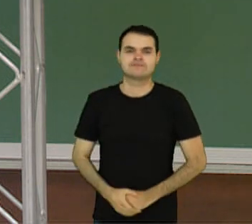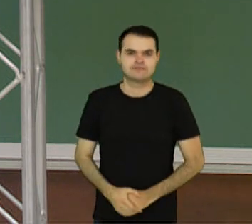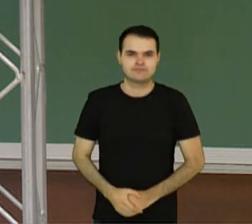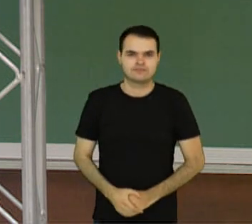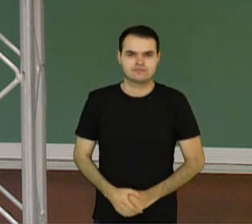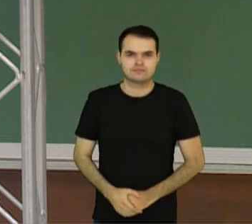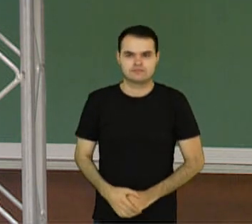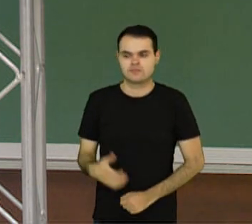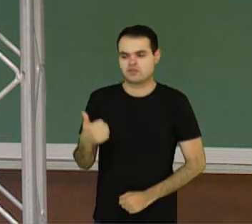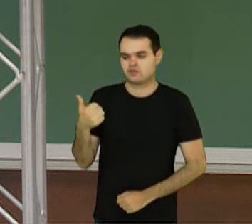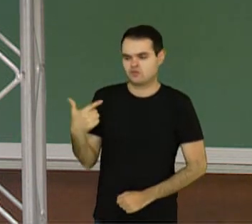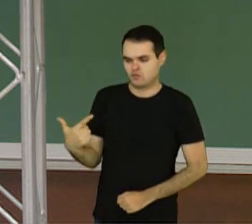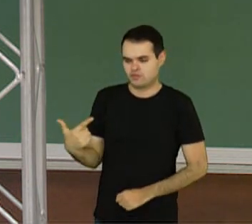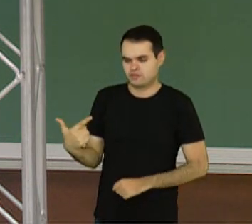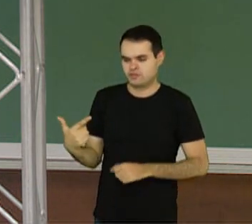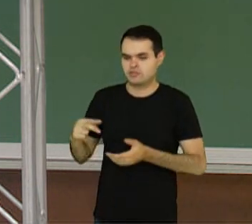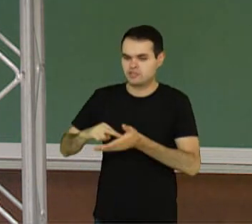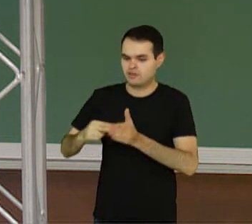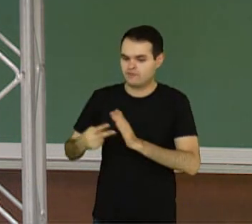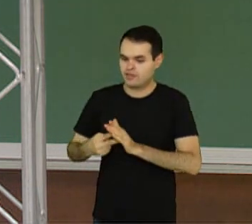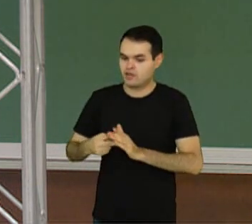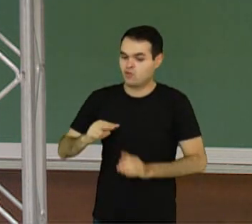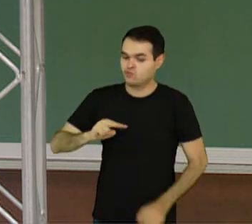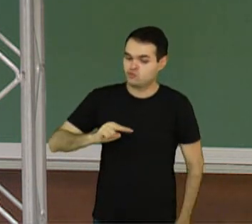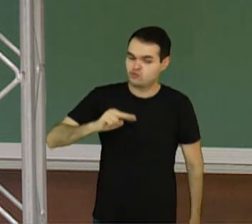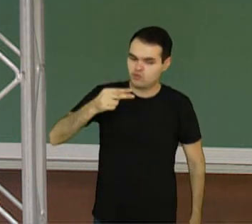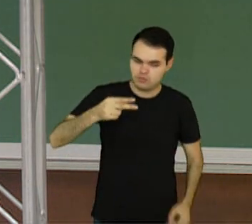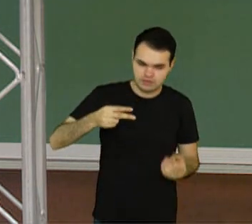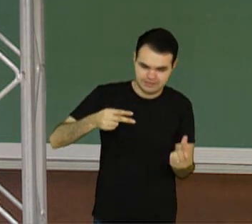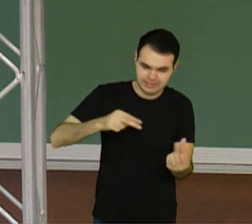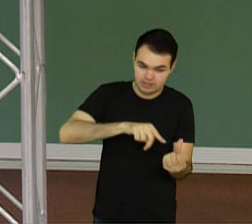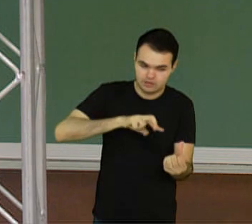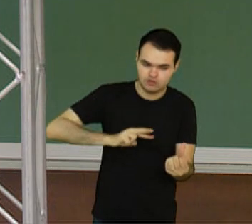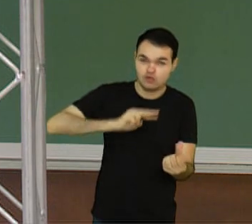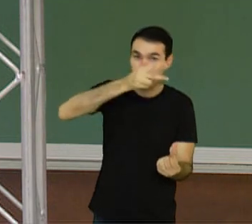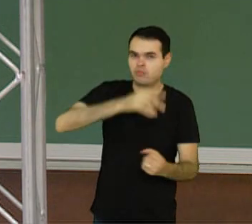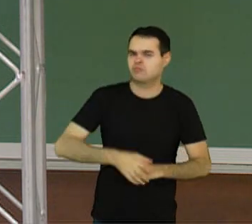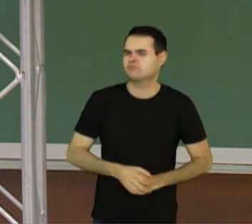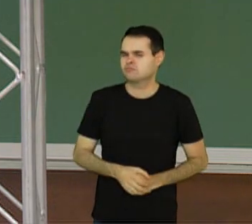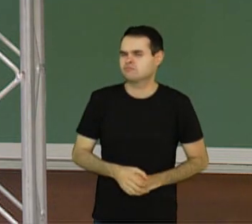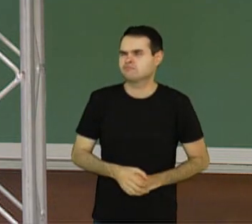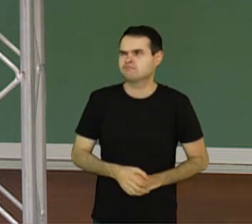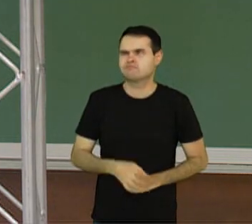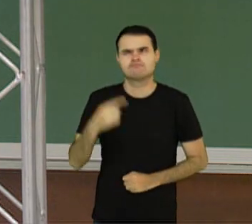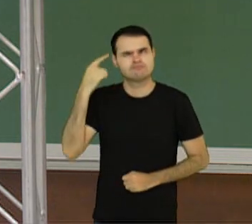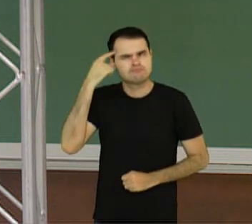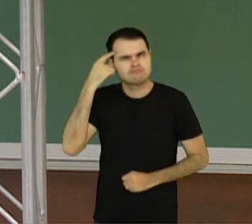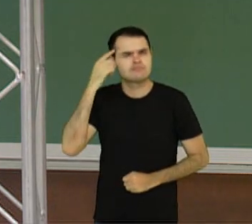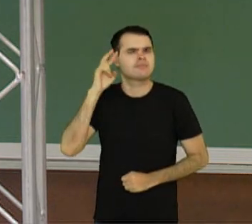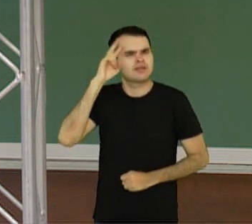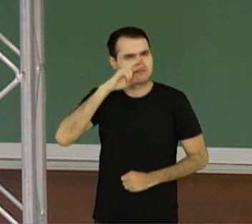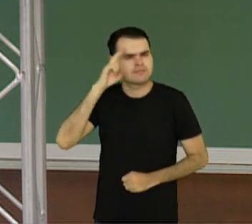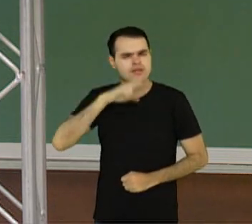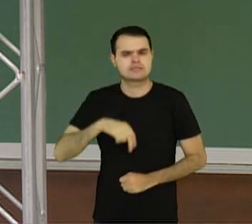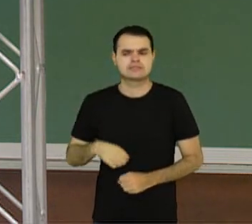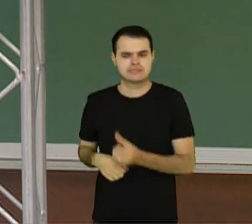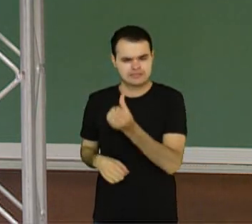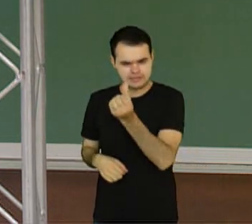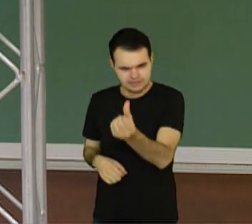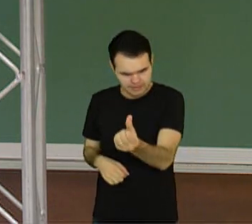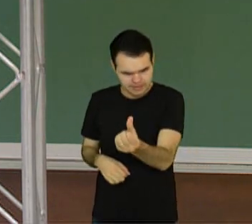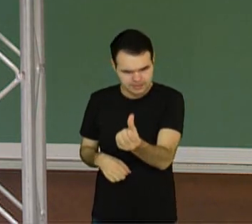O 12 é o dobro de 6. Então, lembra lá, ó, para fabricar